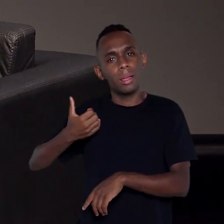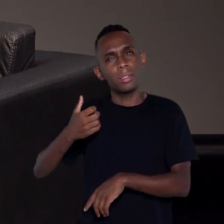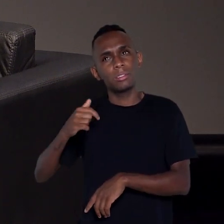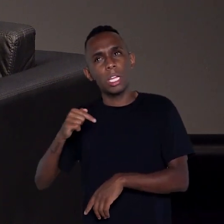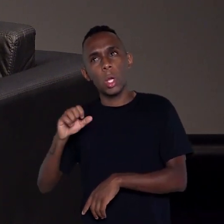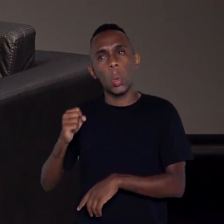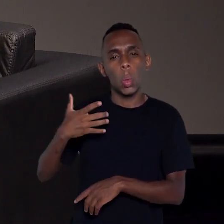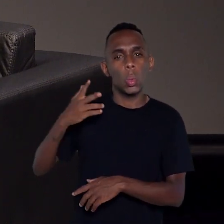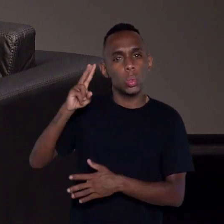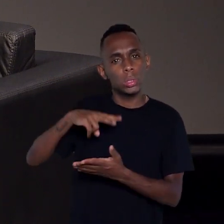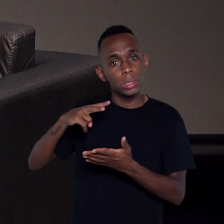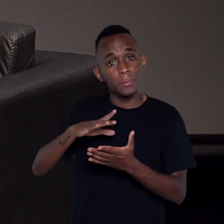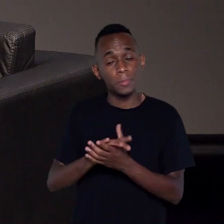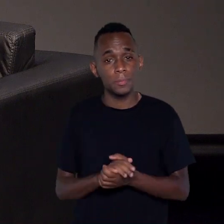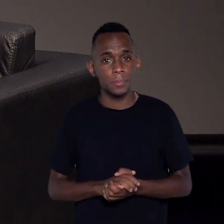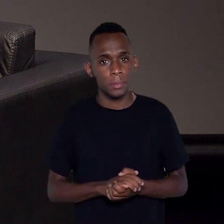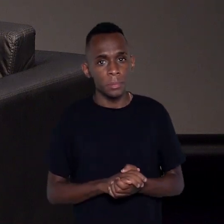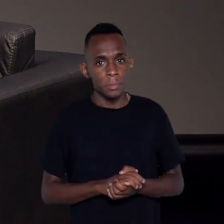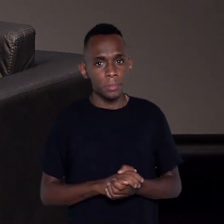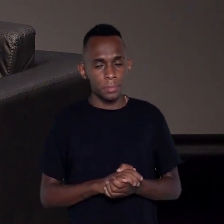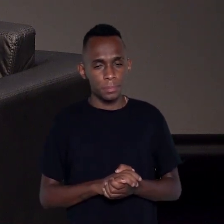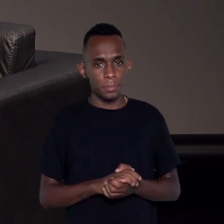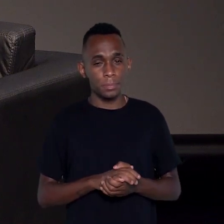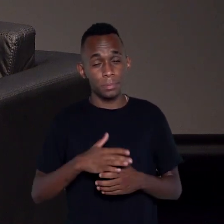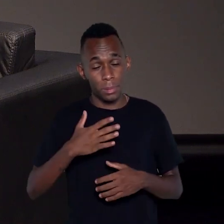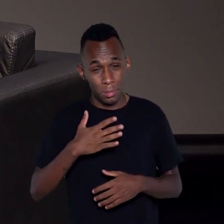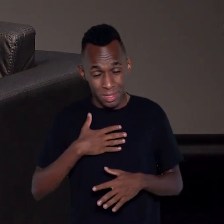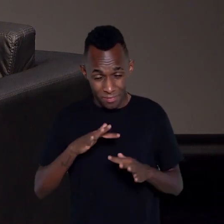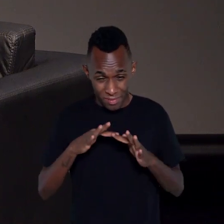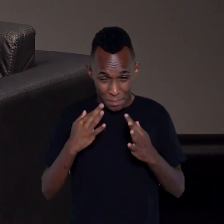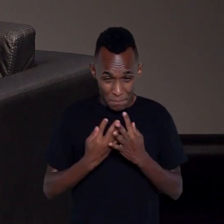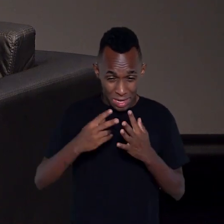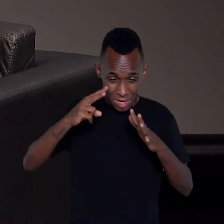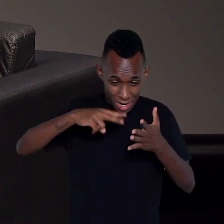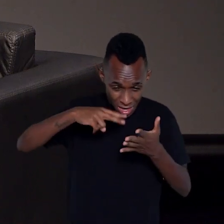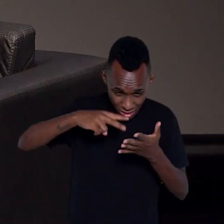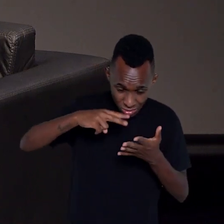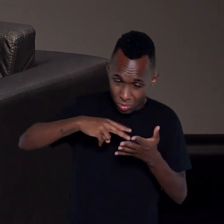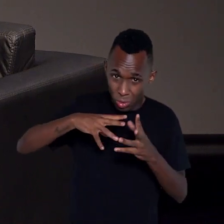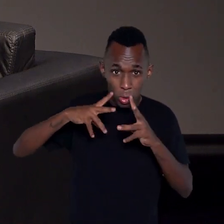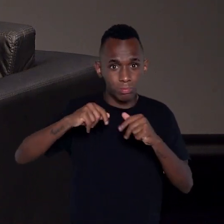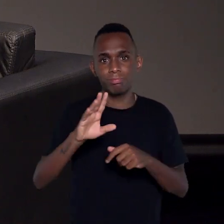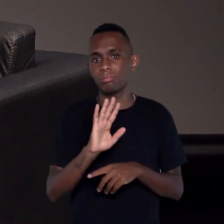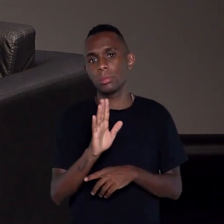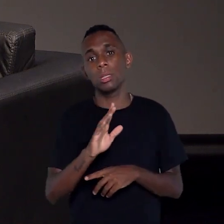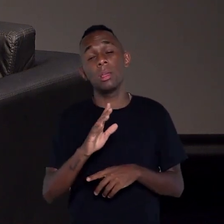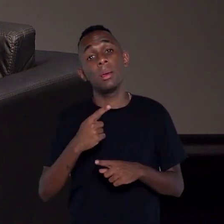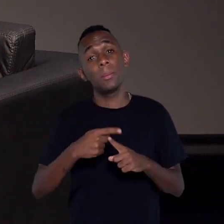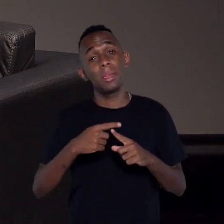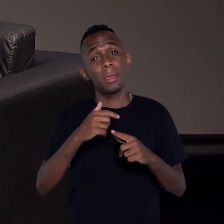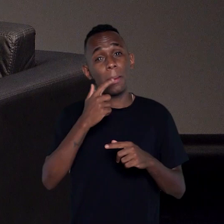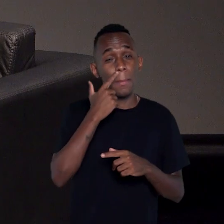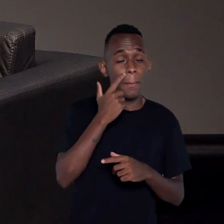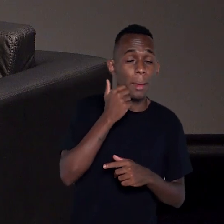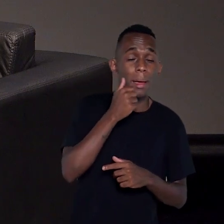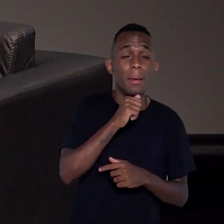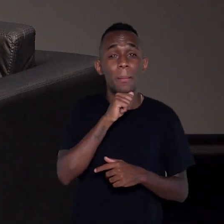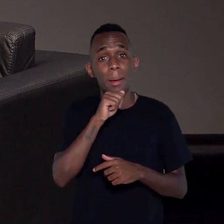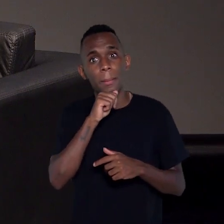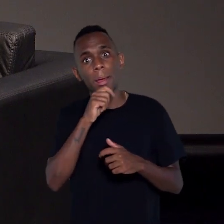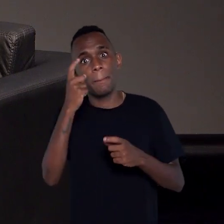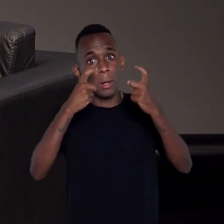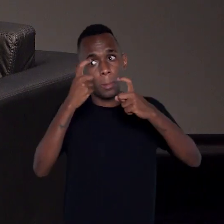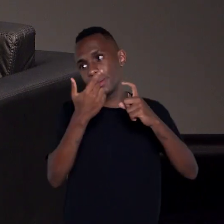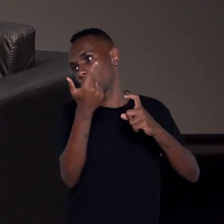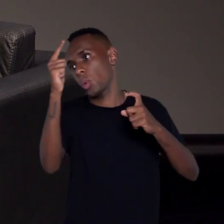leitor, bom, eu vim de uma família que não era uma família de leitores, né? Meus pais tinham preocupações mais importantes, que aquela